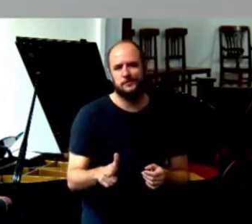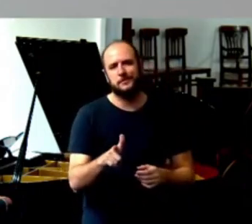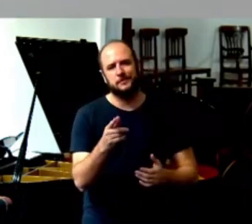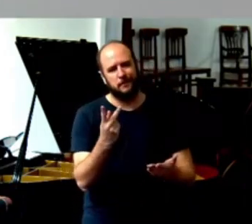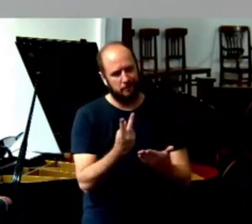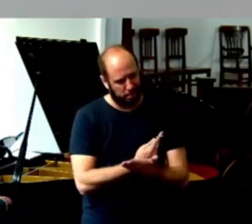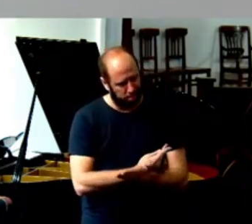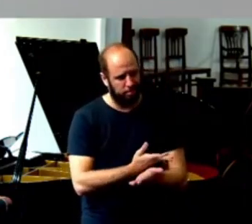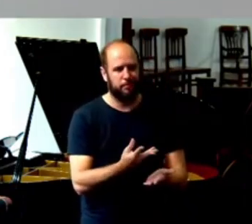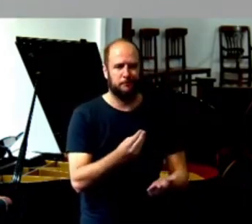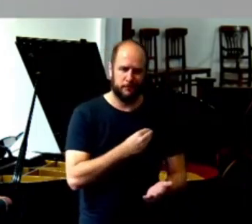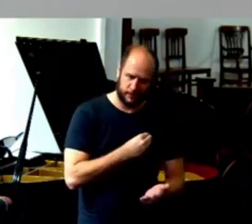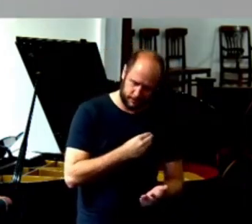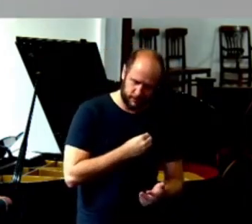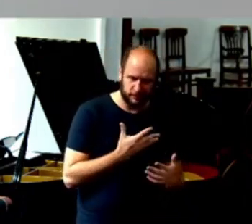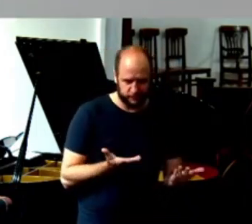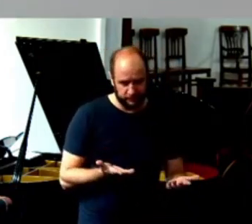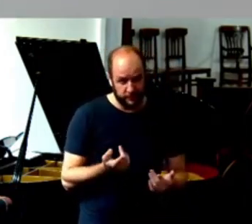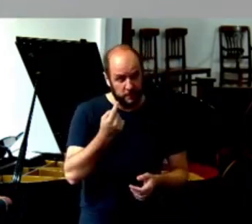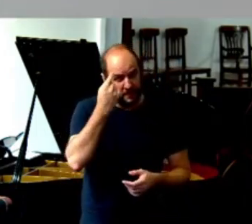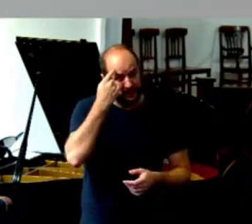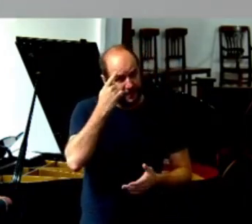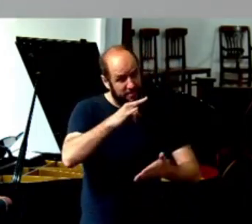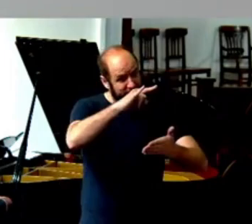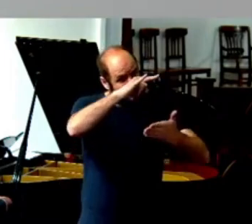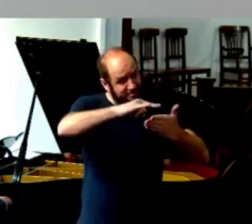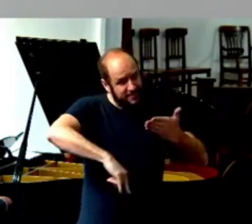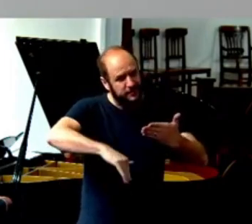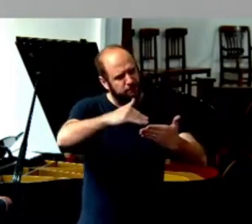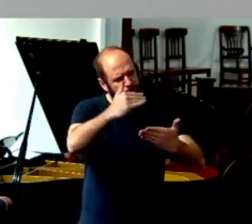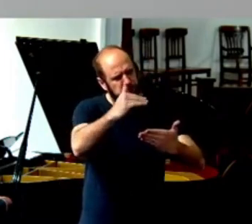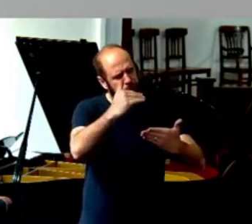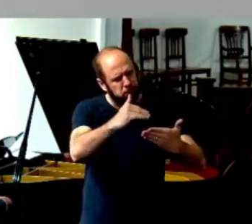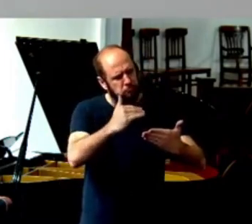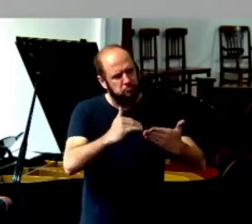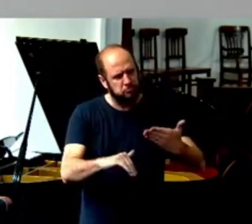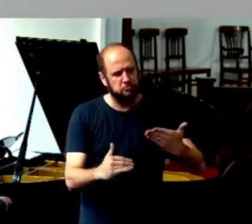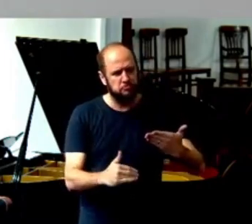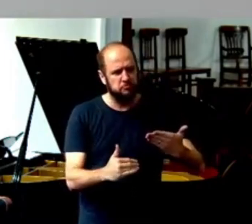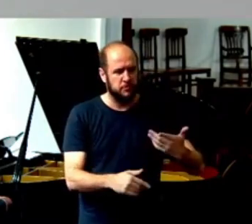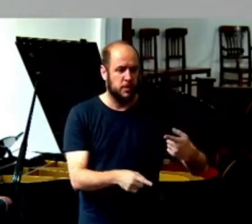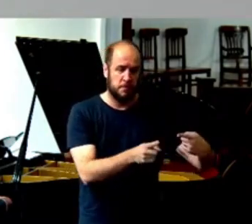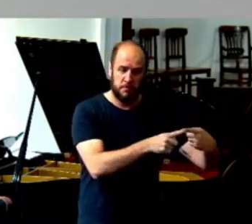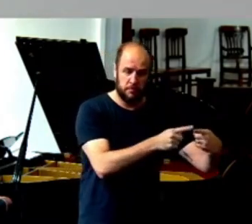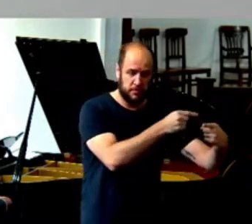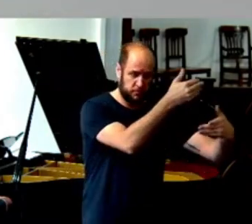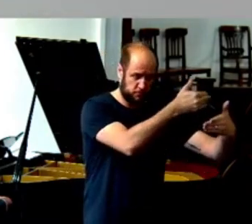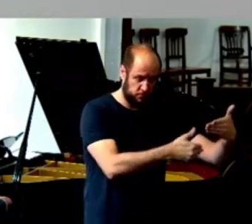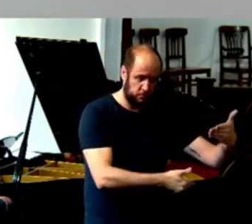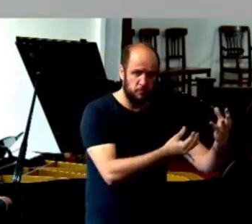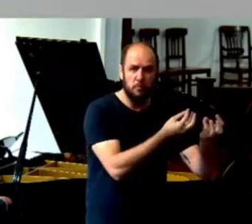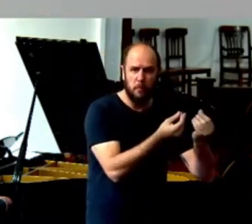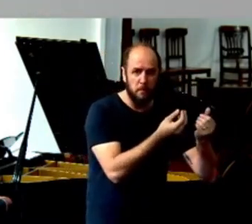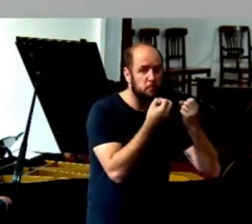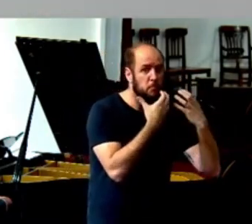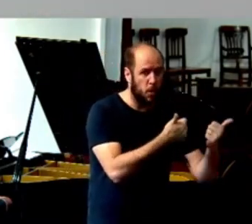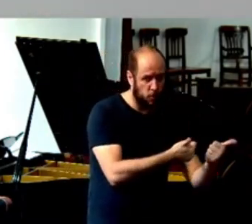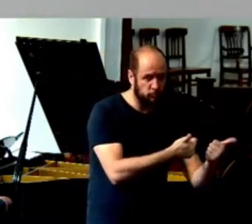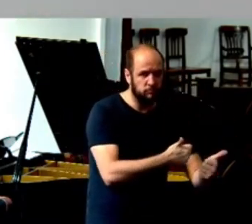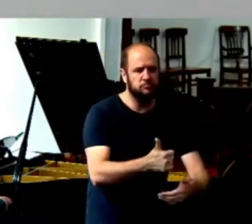que é errado. Então faça uma listinha daquelas coisas que você sabe que está